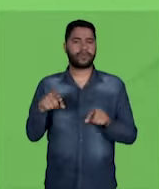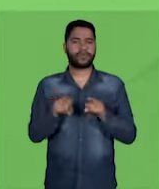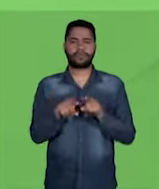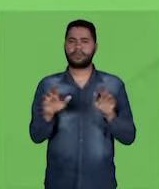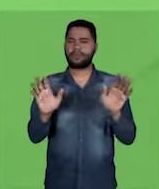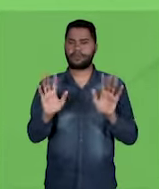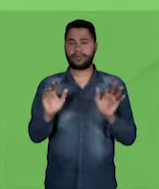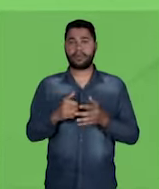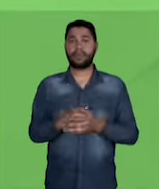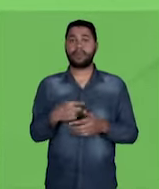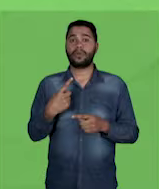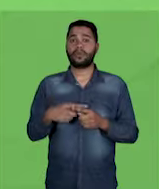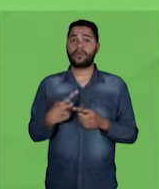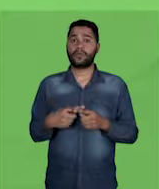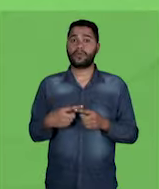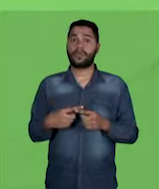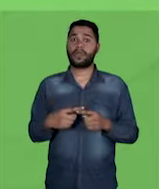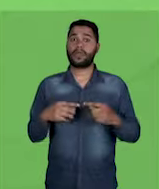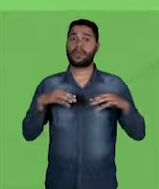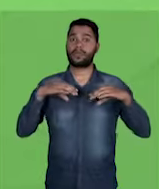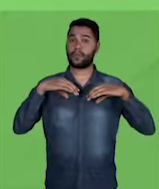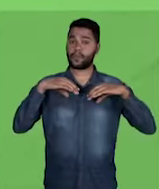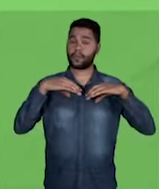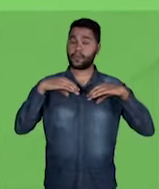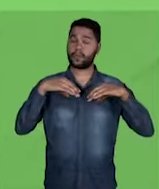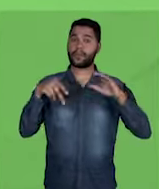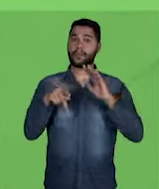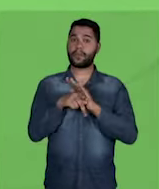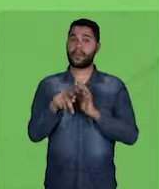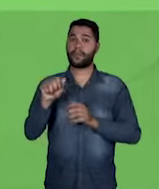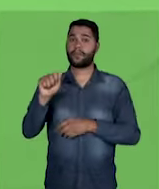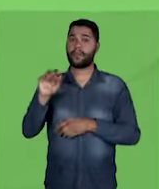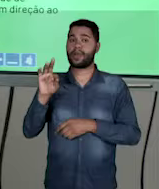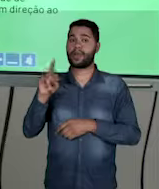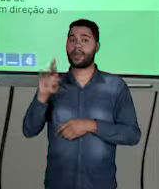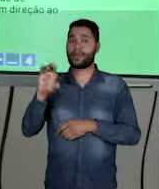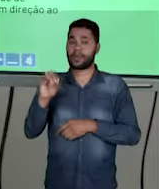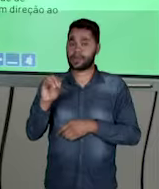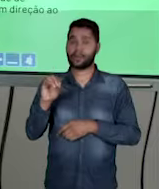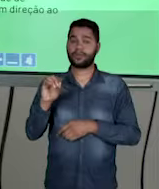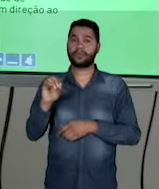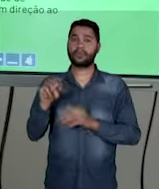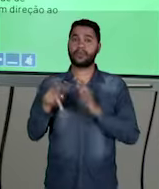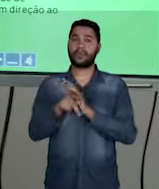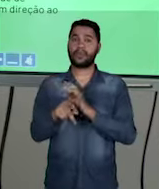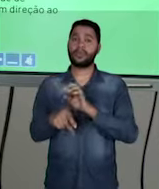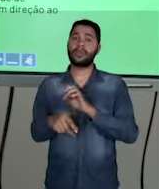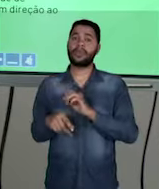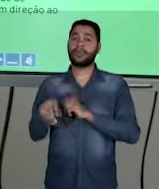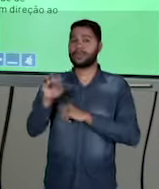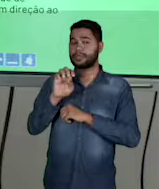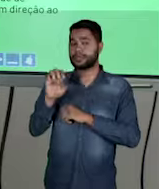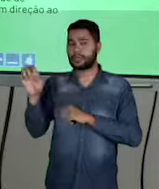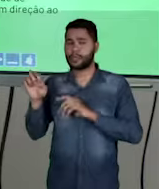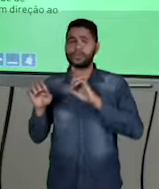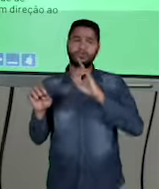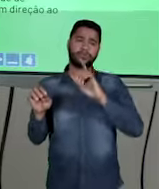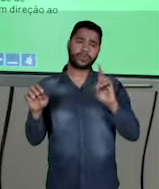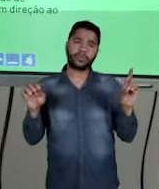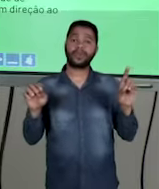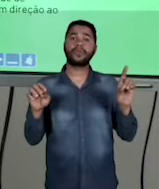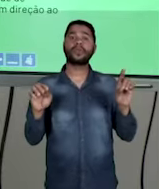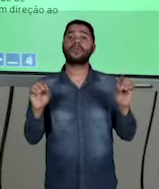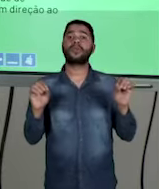não, porque ela sai do pulmão, passa lá no átrio esquerdo, ventrículo direito e vai para todo o corpo levar o quê?